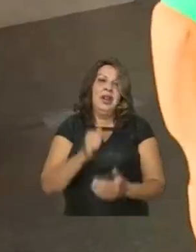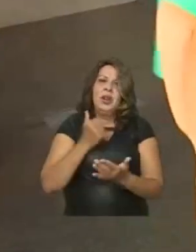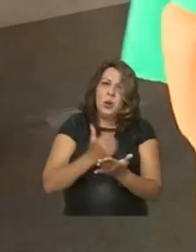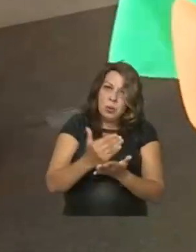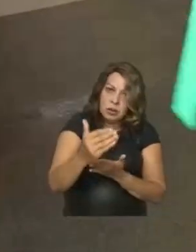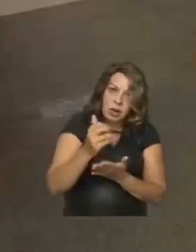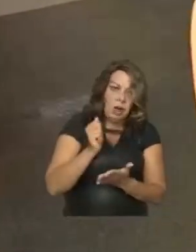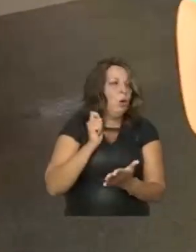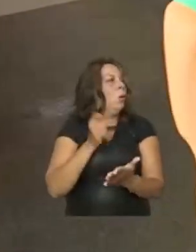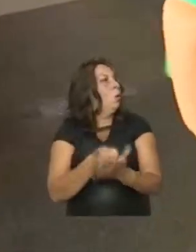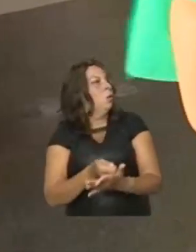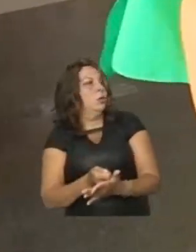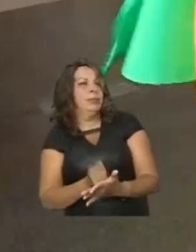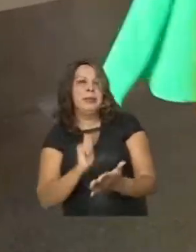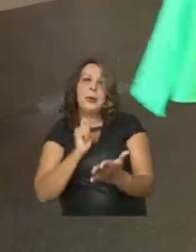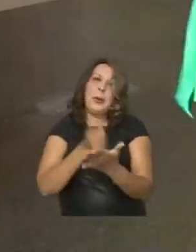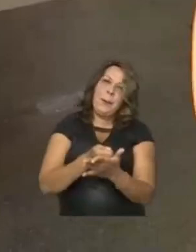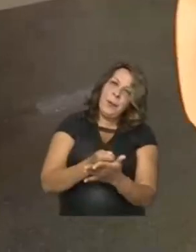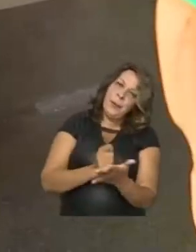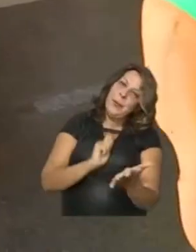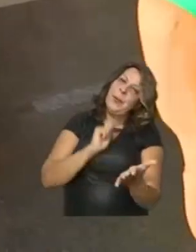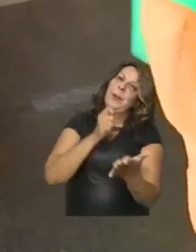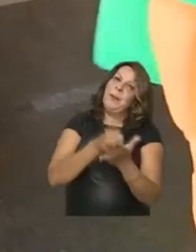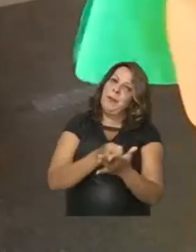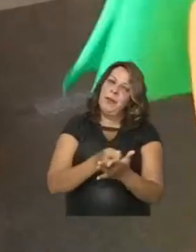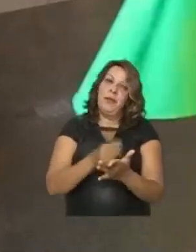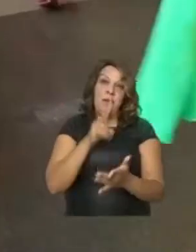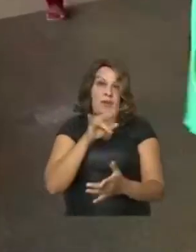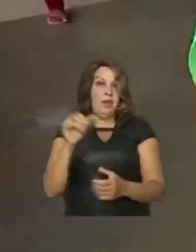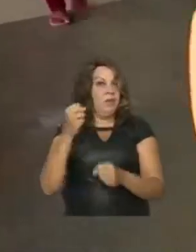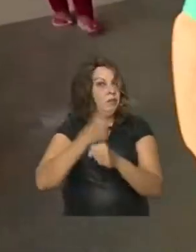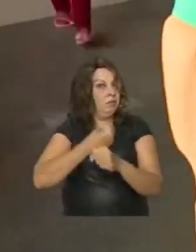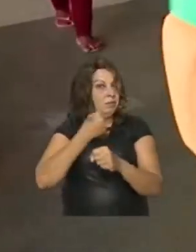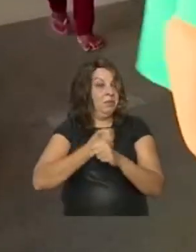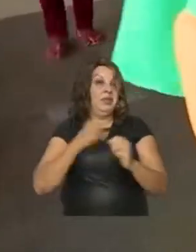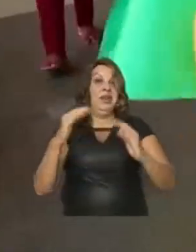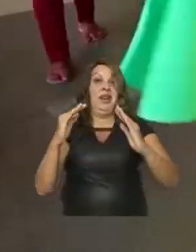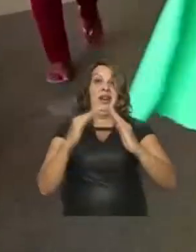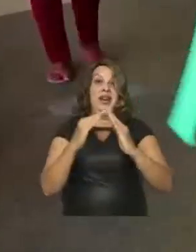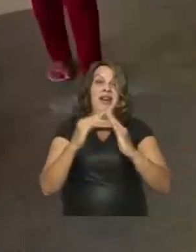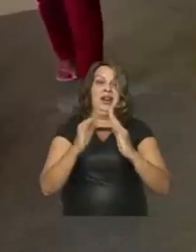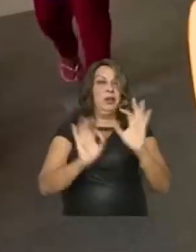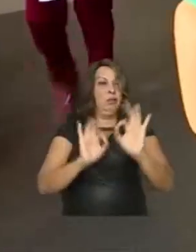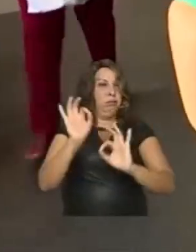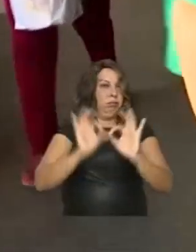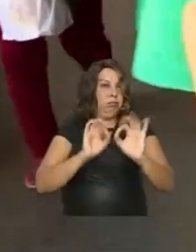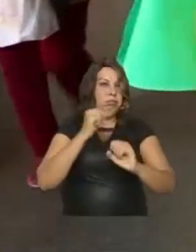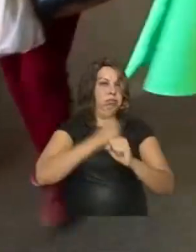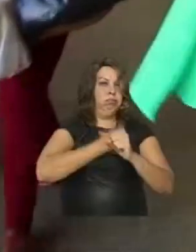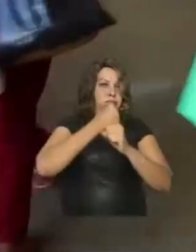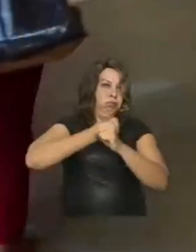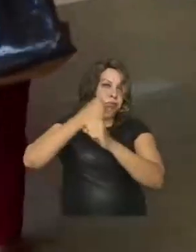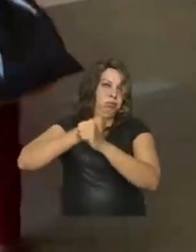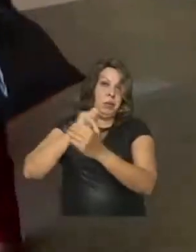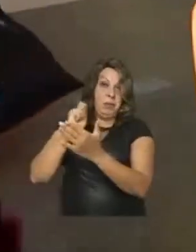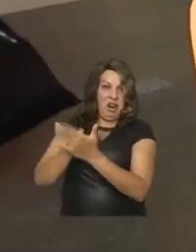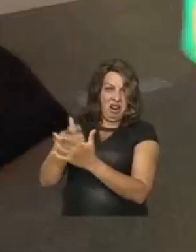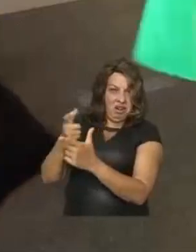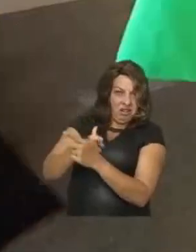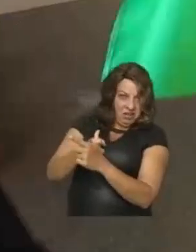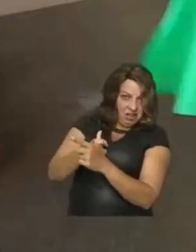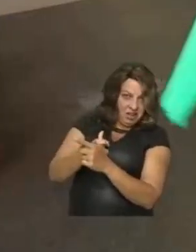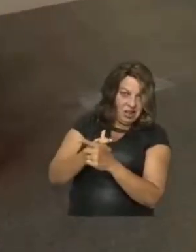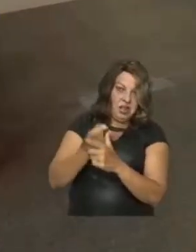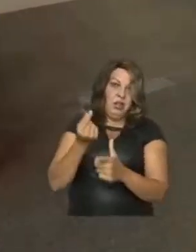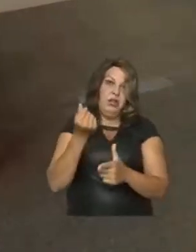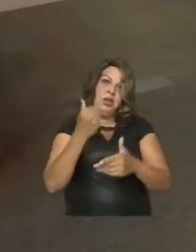Caju Cap que eu compro. A gente vai ajeitar a nossa casinha lá, ajeitar lá, fazer uma reforma, pagar uma dívida e